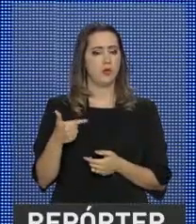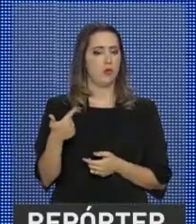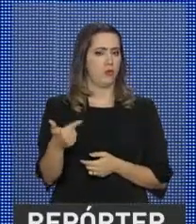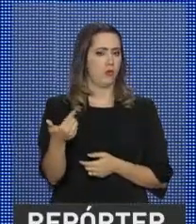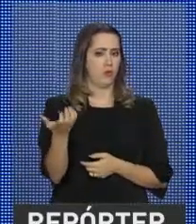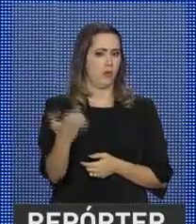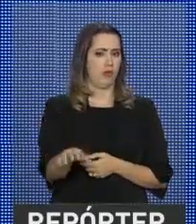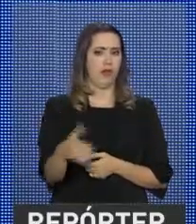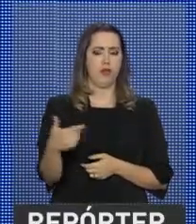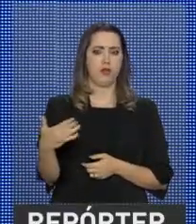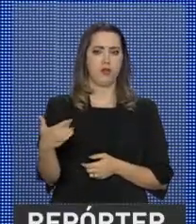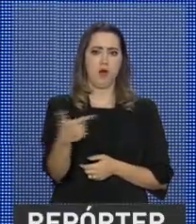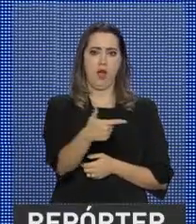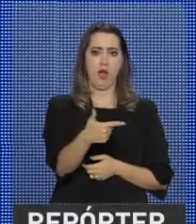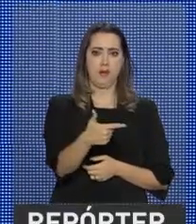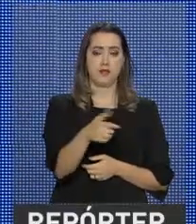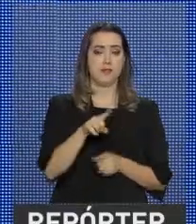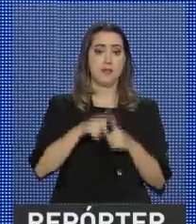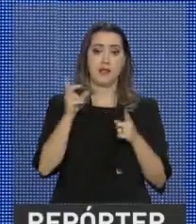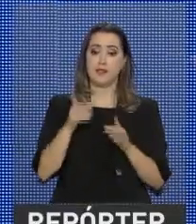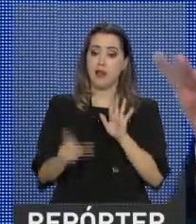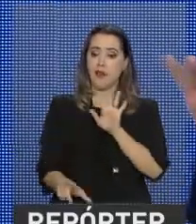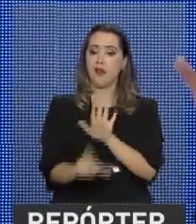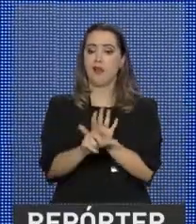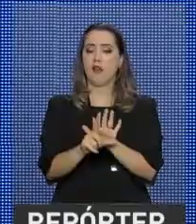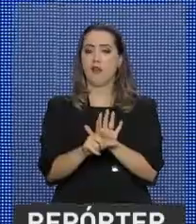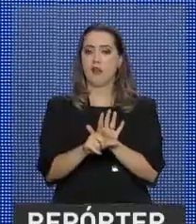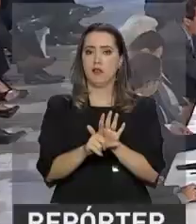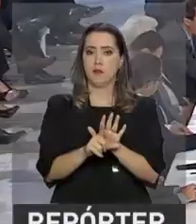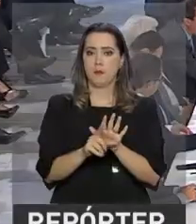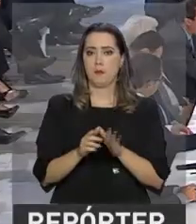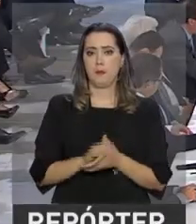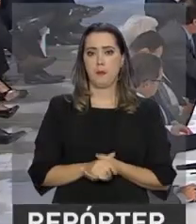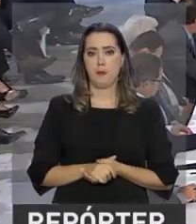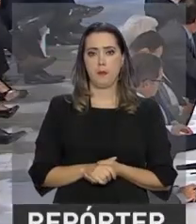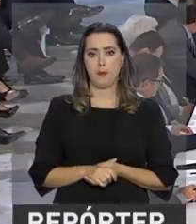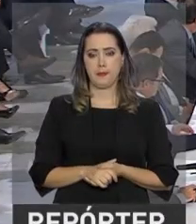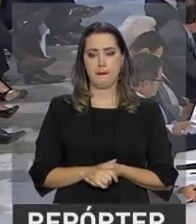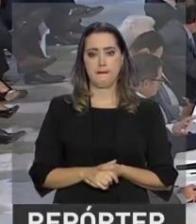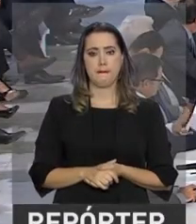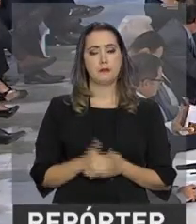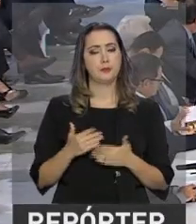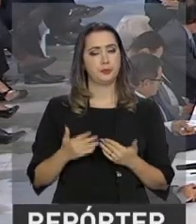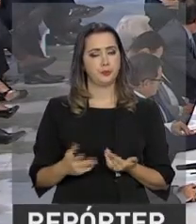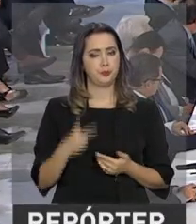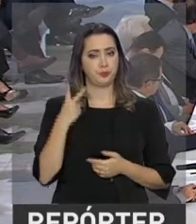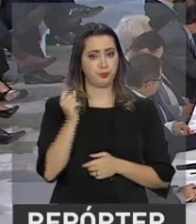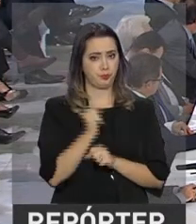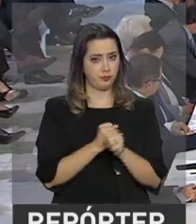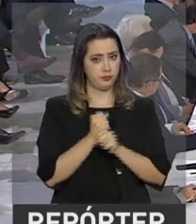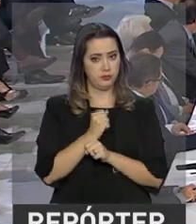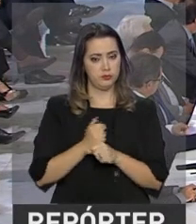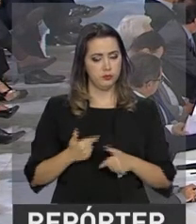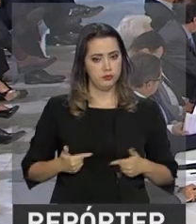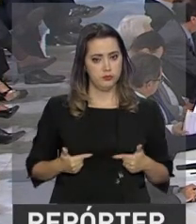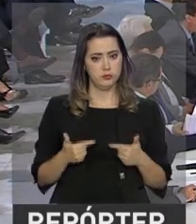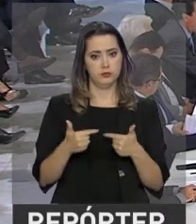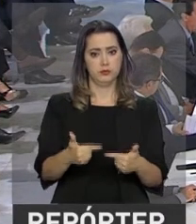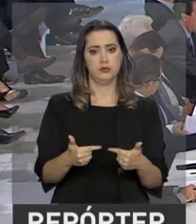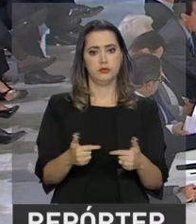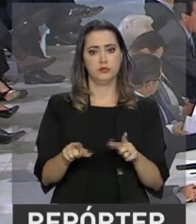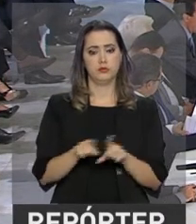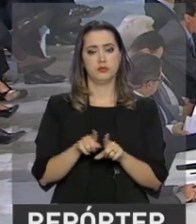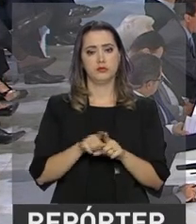mas pela força da lei e pela decisão política e nada mais. Para o presidente, foram 2 anos de muita luta, mas também